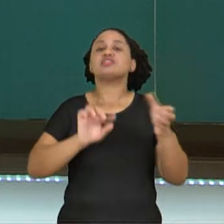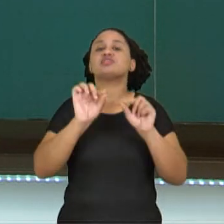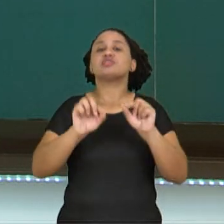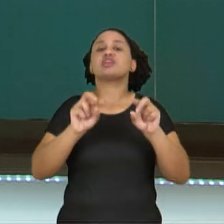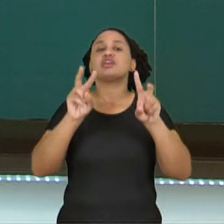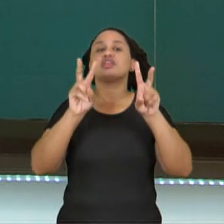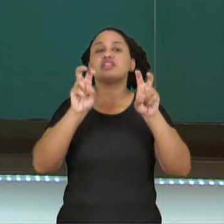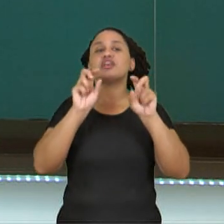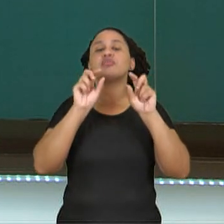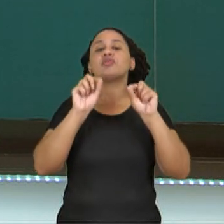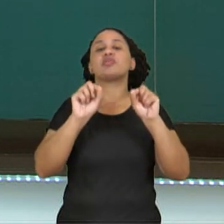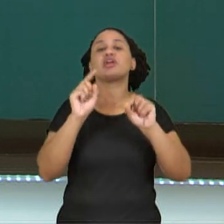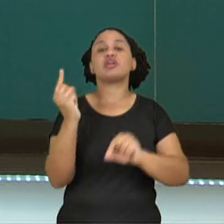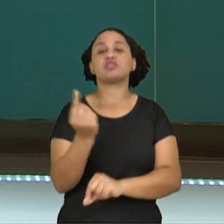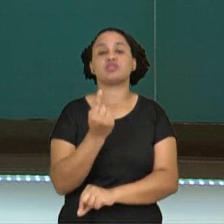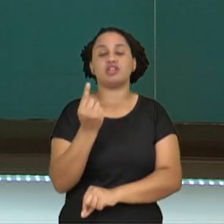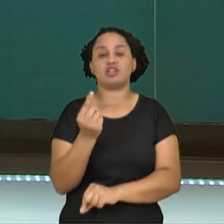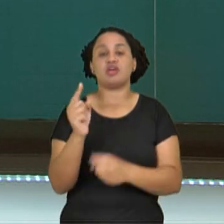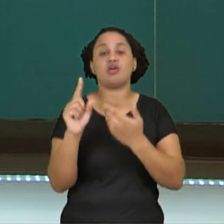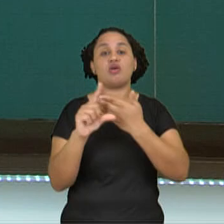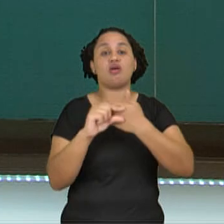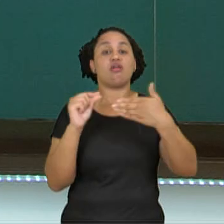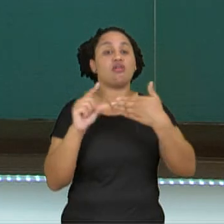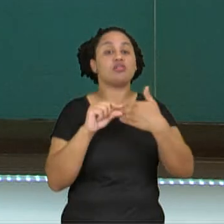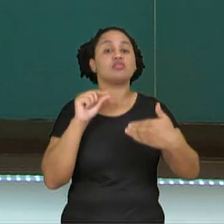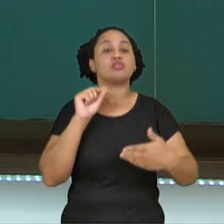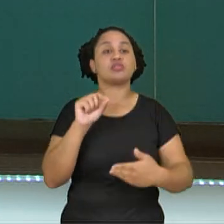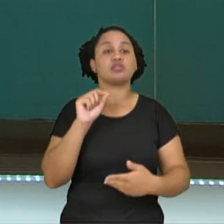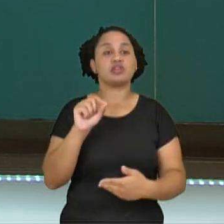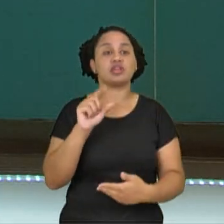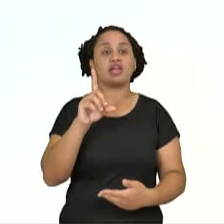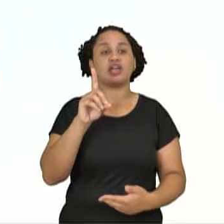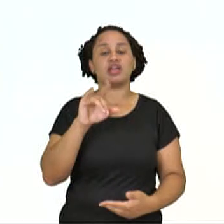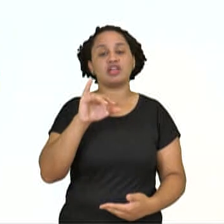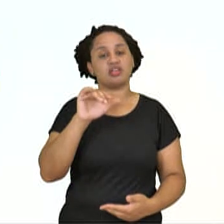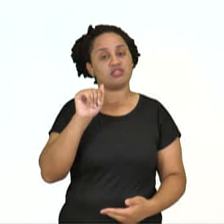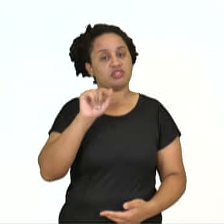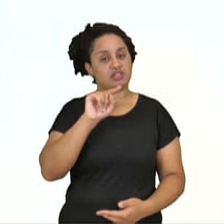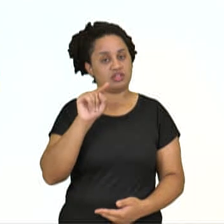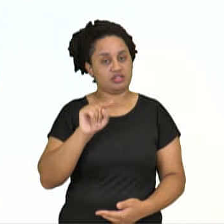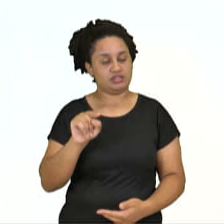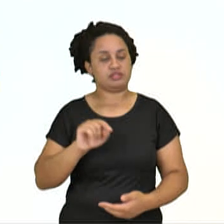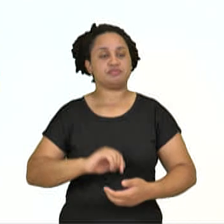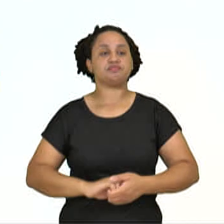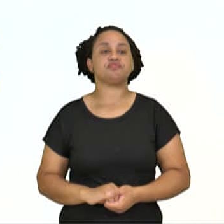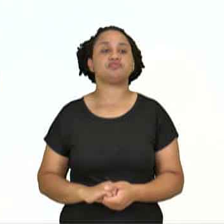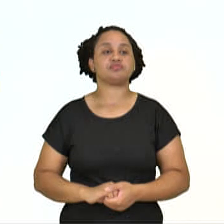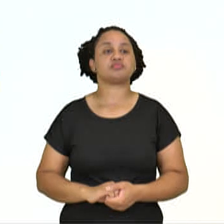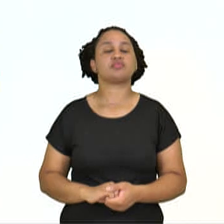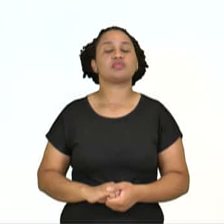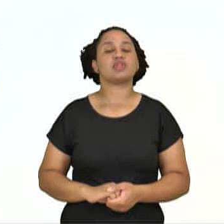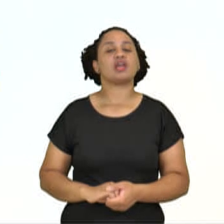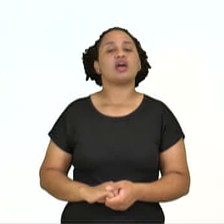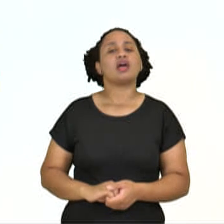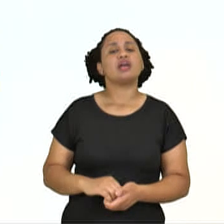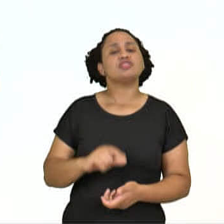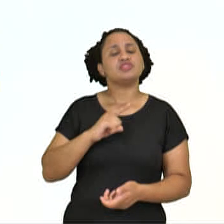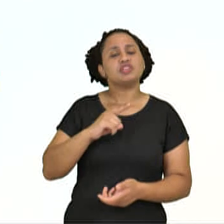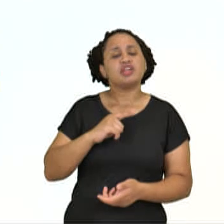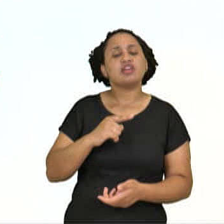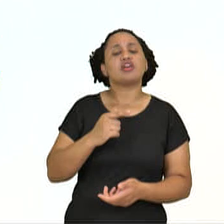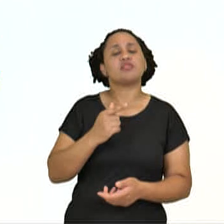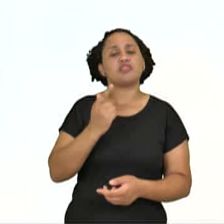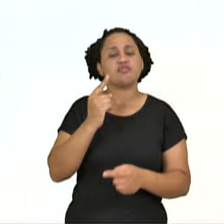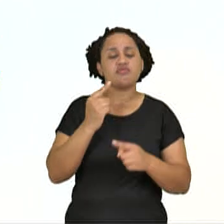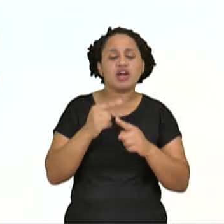intitulado Solidão, de Luiz Dias. Acompanhem comigo a leitura. Havia uma vez um pequeno planeta que